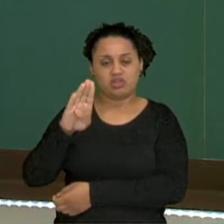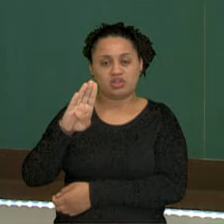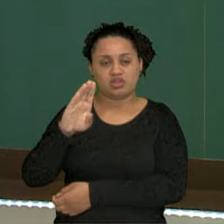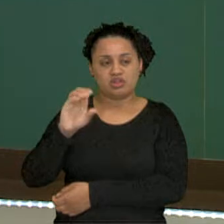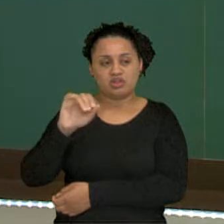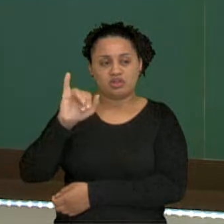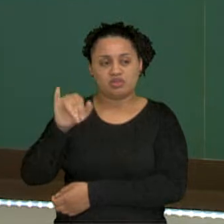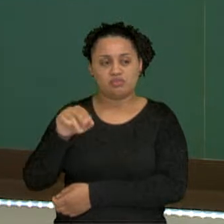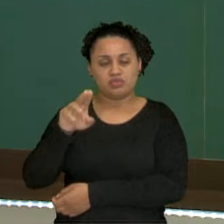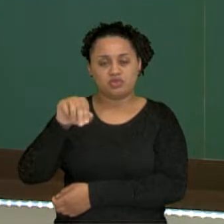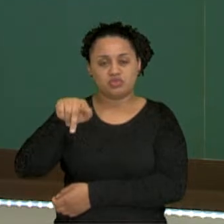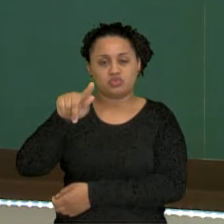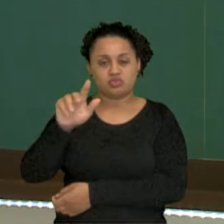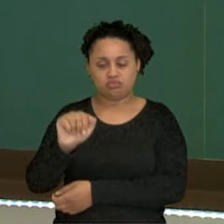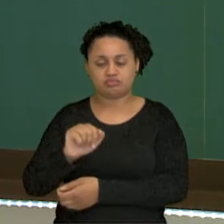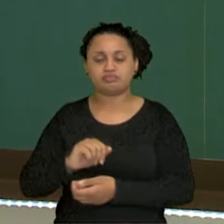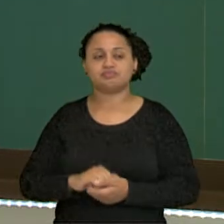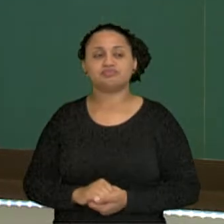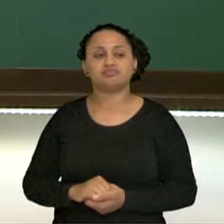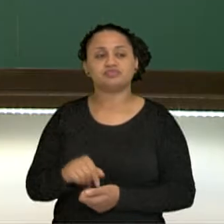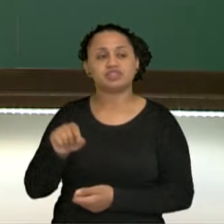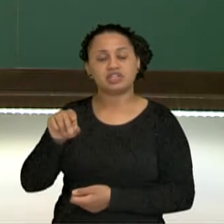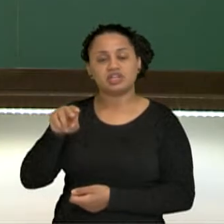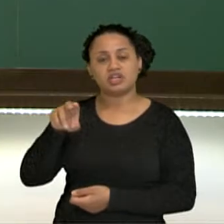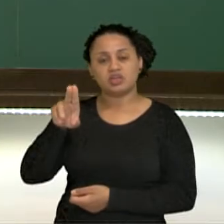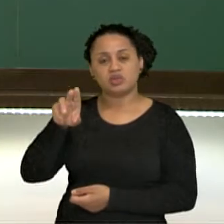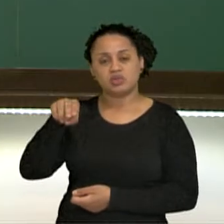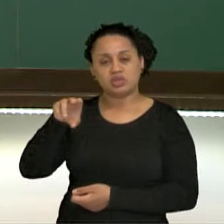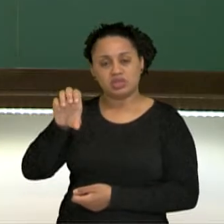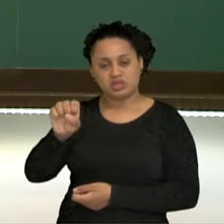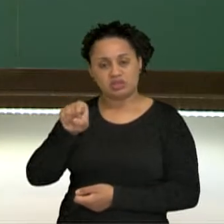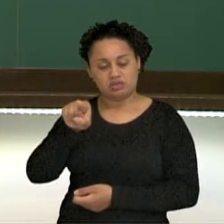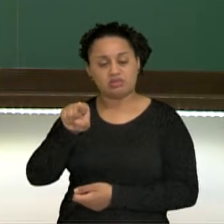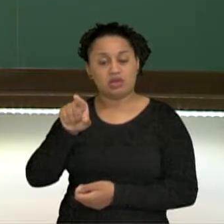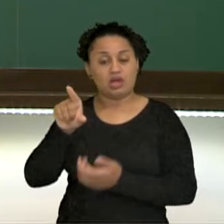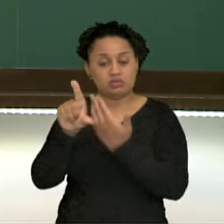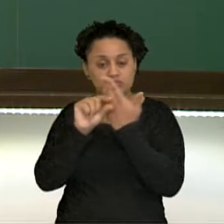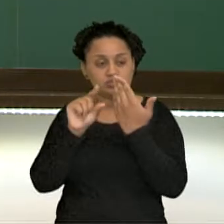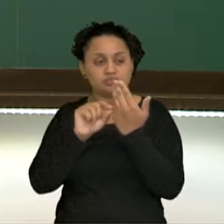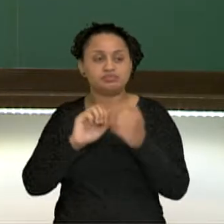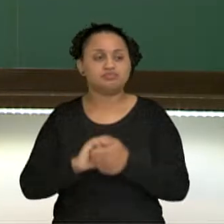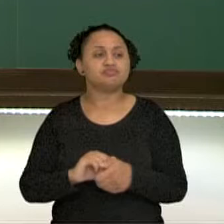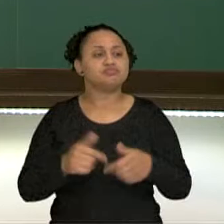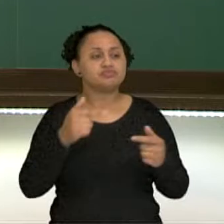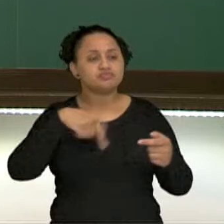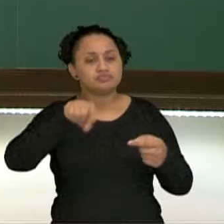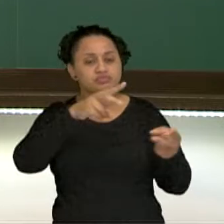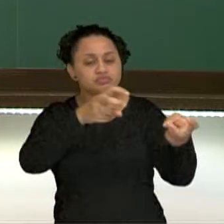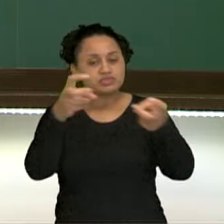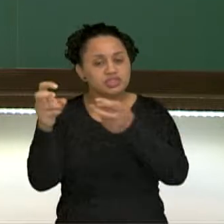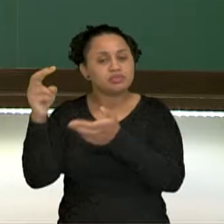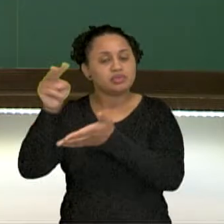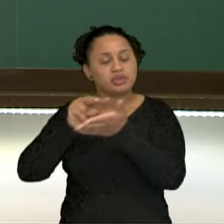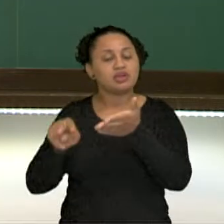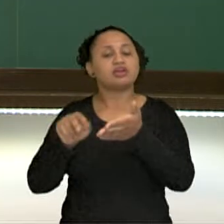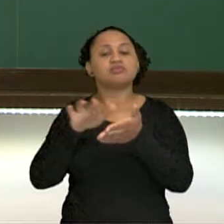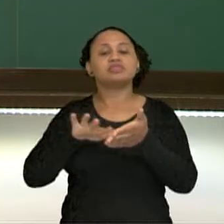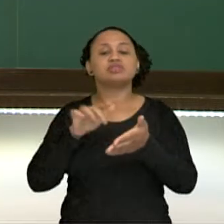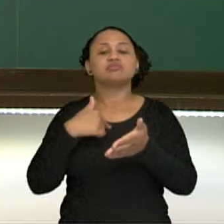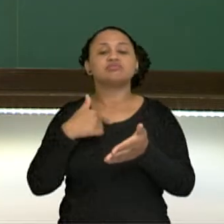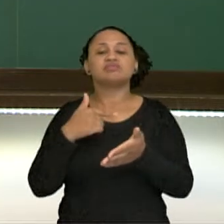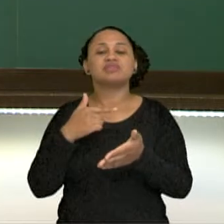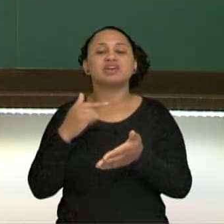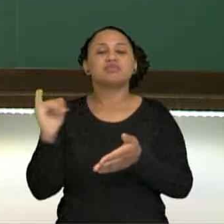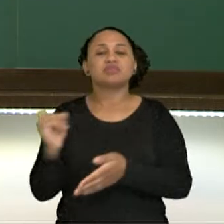1998, foi um fragmento. Então vocês perceberam na leitura, um relato, um fato que marcou muito,